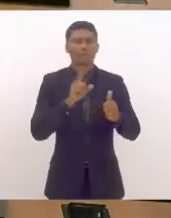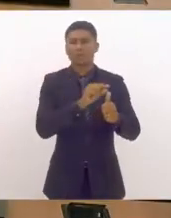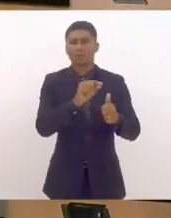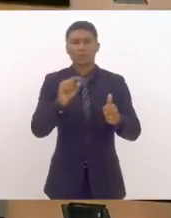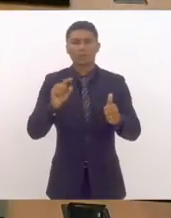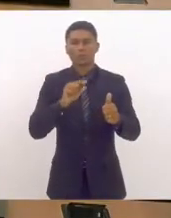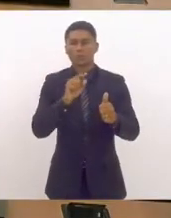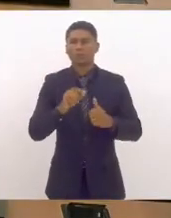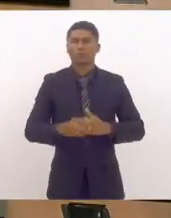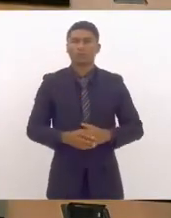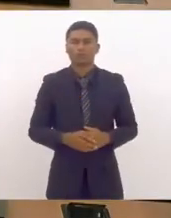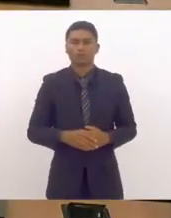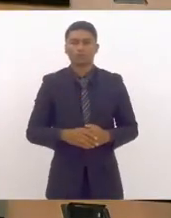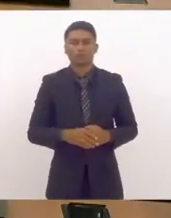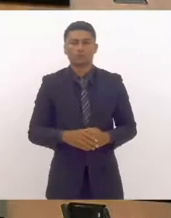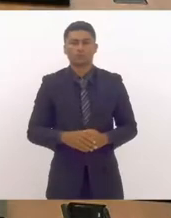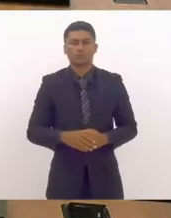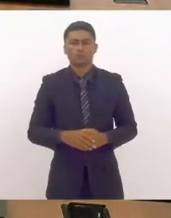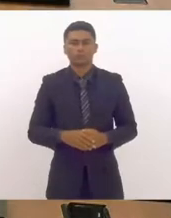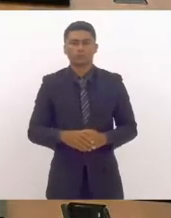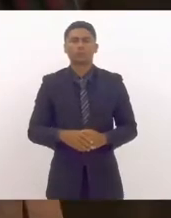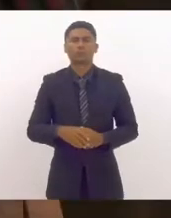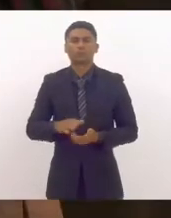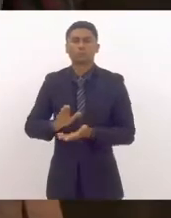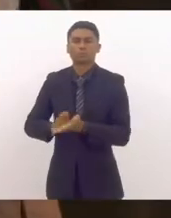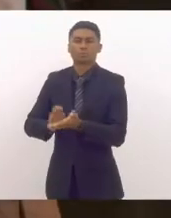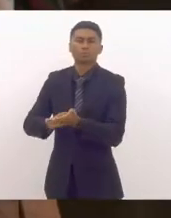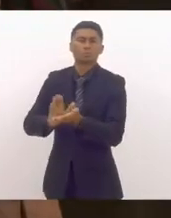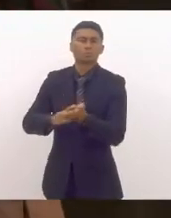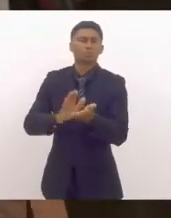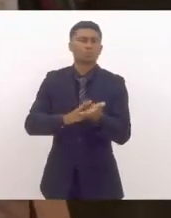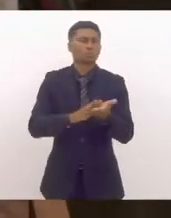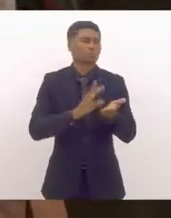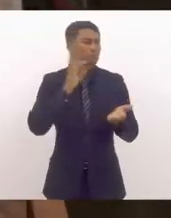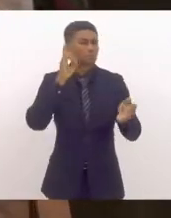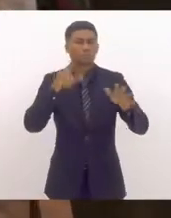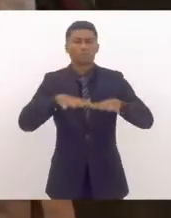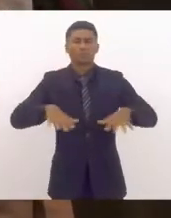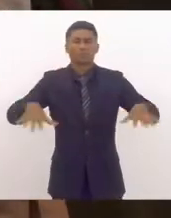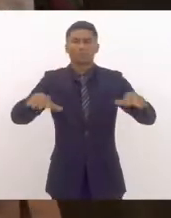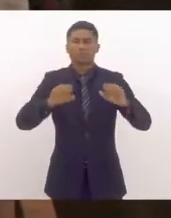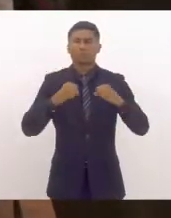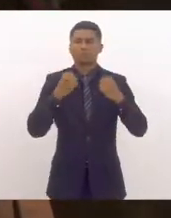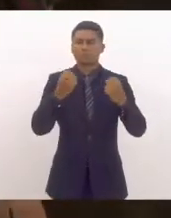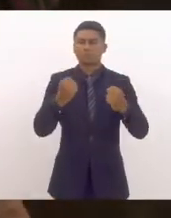empenho dos diversos deputados, Valdeque, Carneiro,